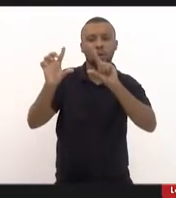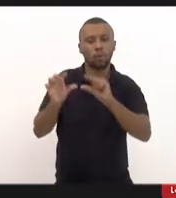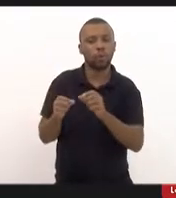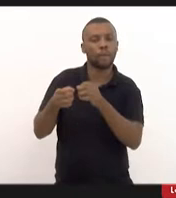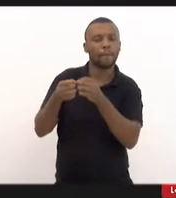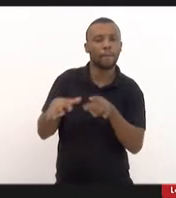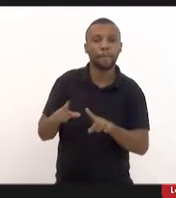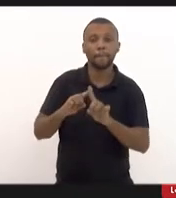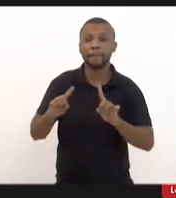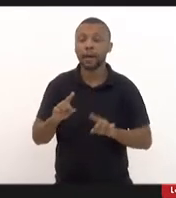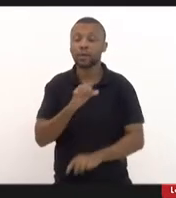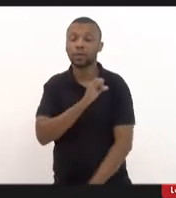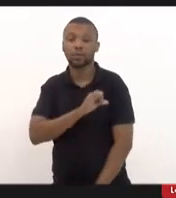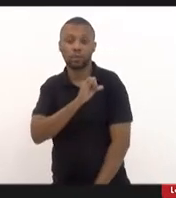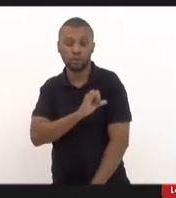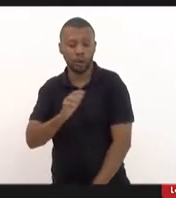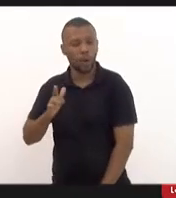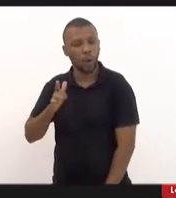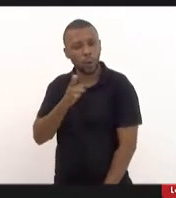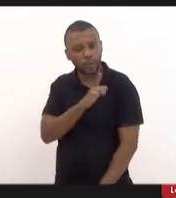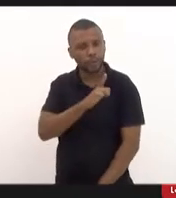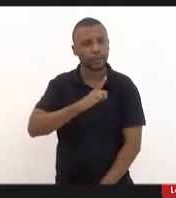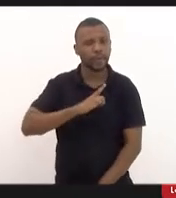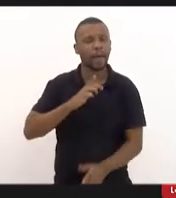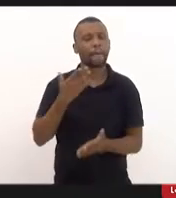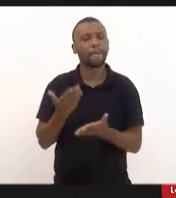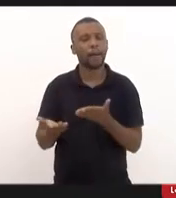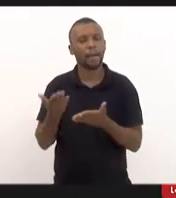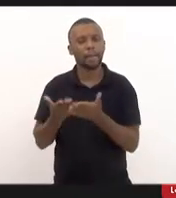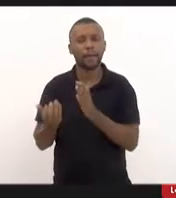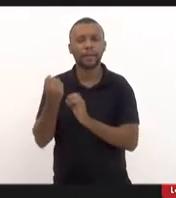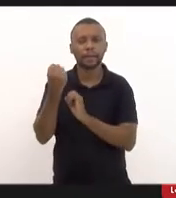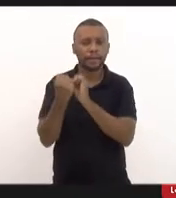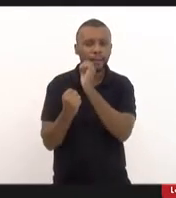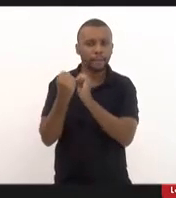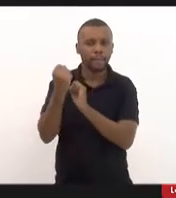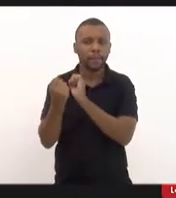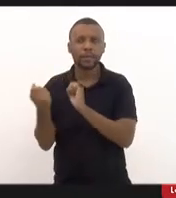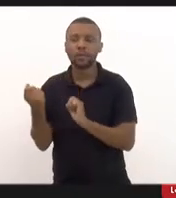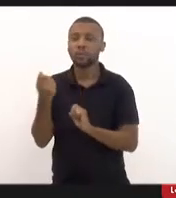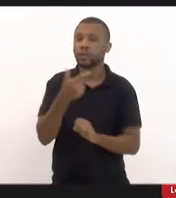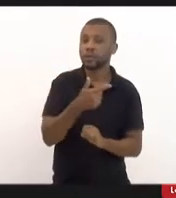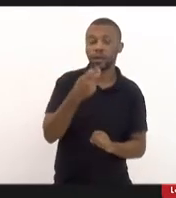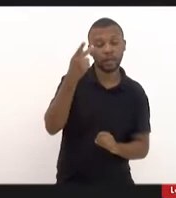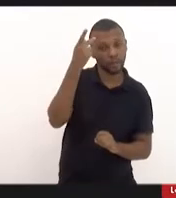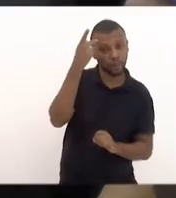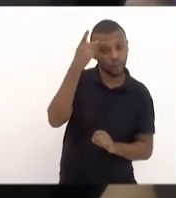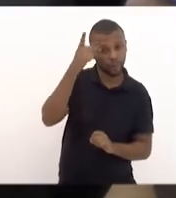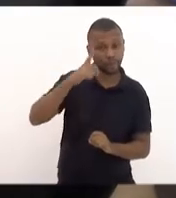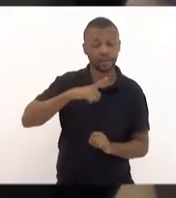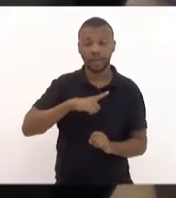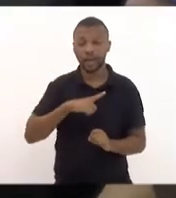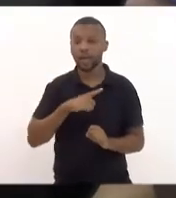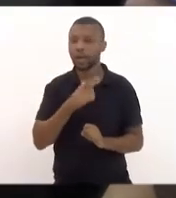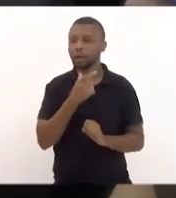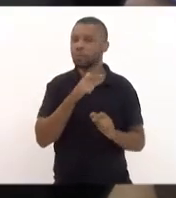Estado do Rio de Janeiro conseguiu ter mais perda de emprego que o Estado de São Paulo, né, que tem um estoque de emprego